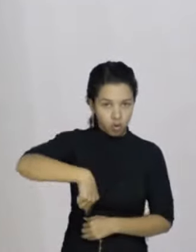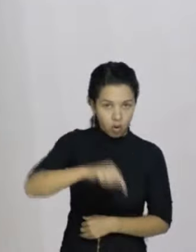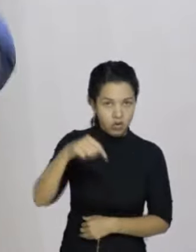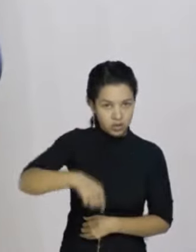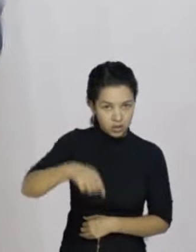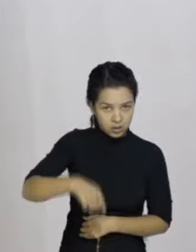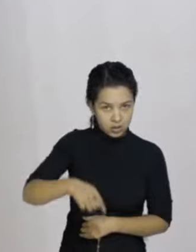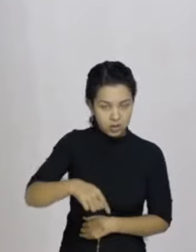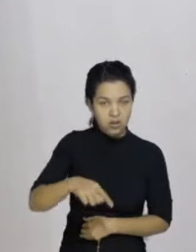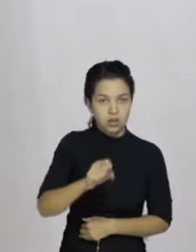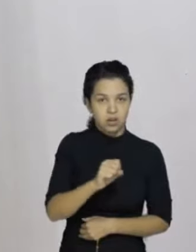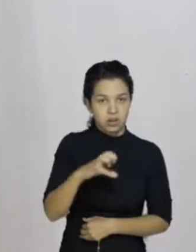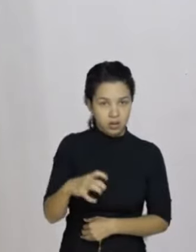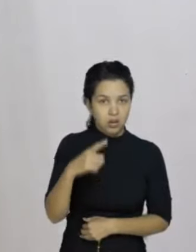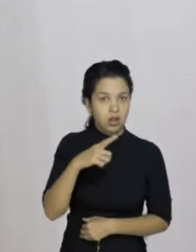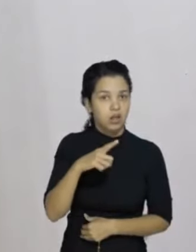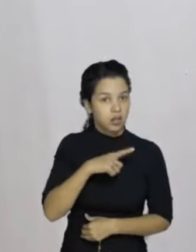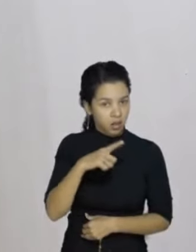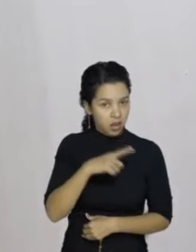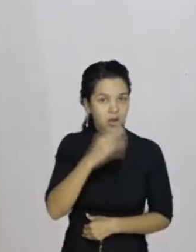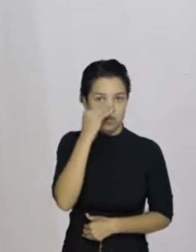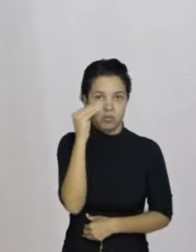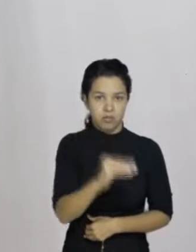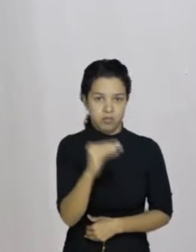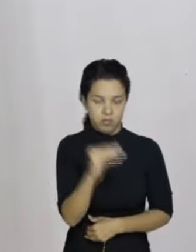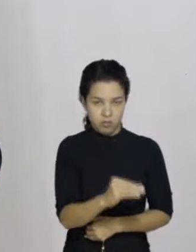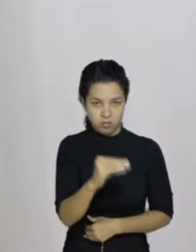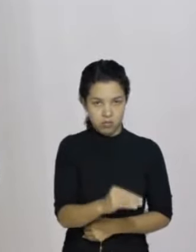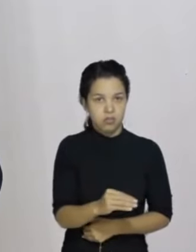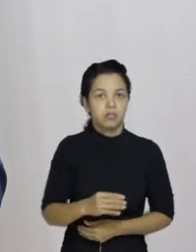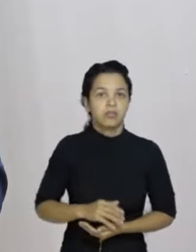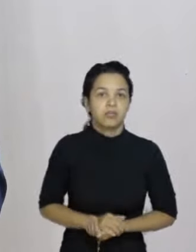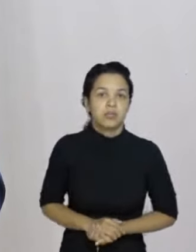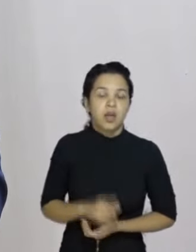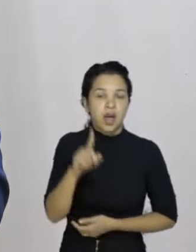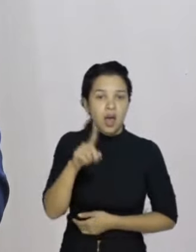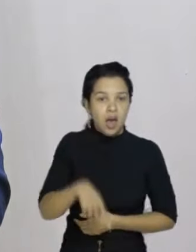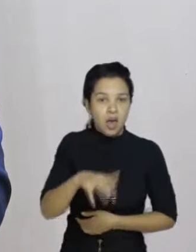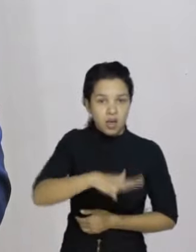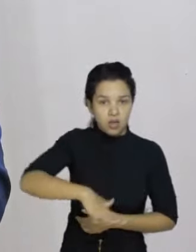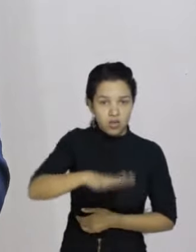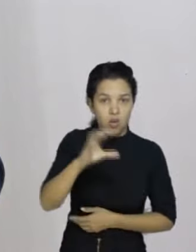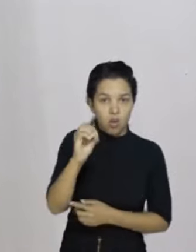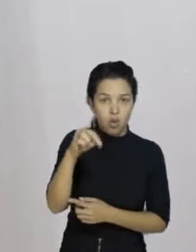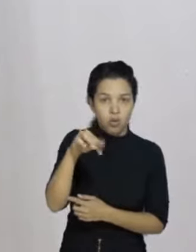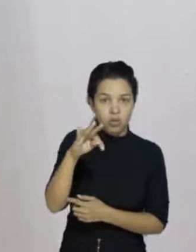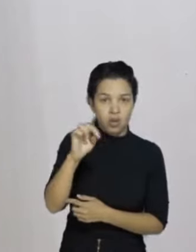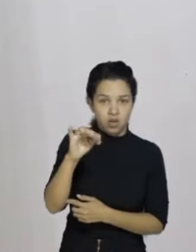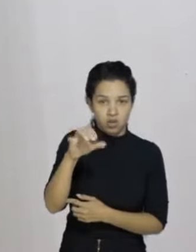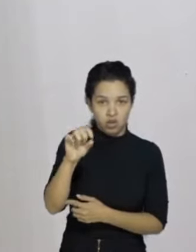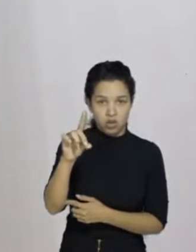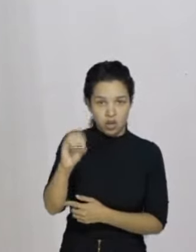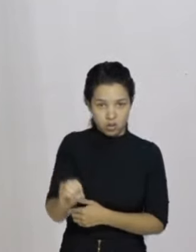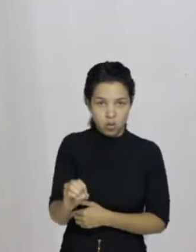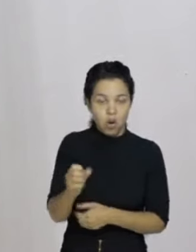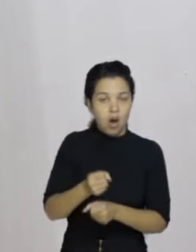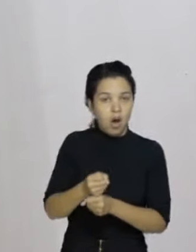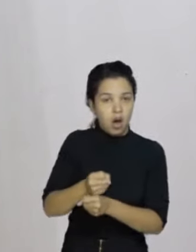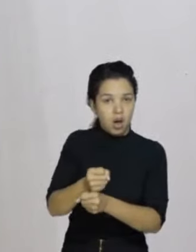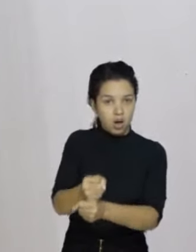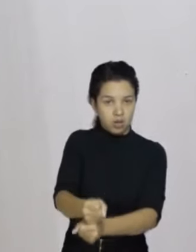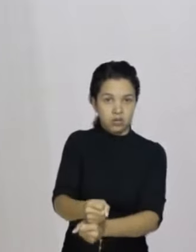região aqui que por vezes é esquecida injustamente que é a região do Contestado que por anos há mais